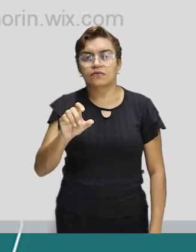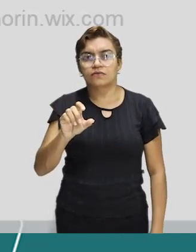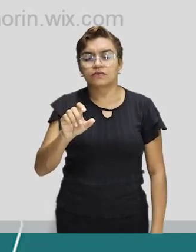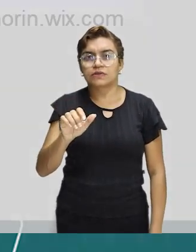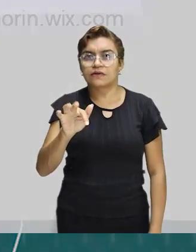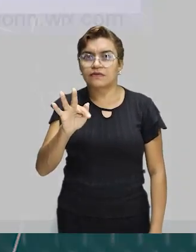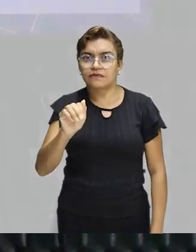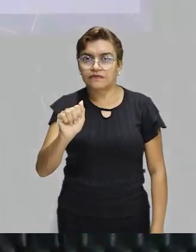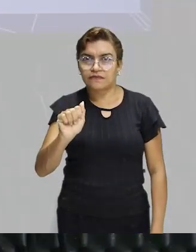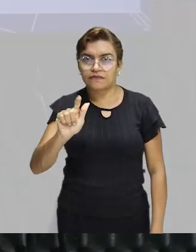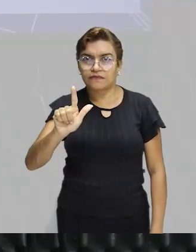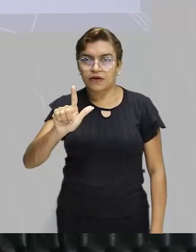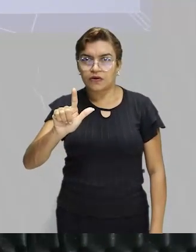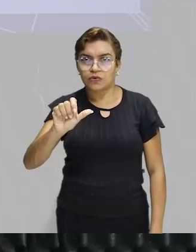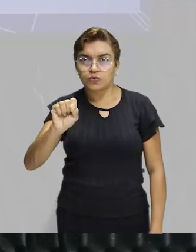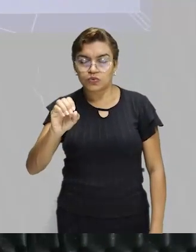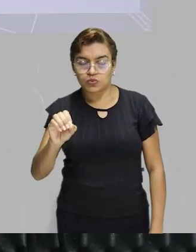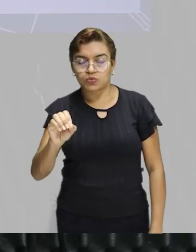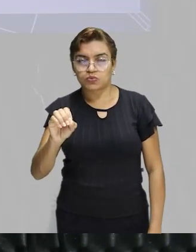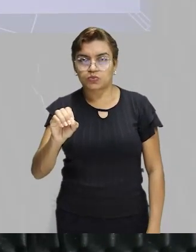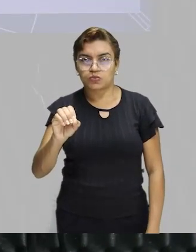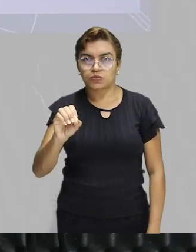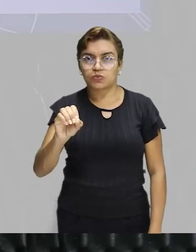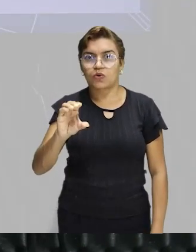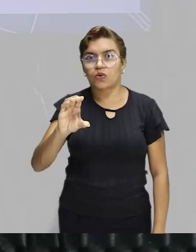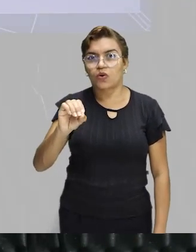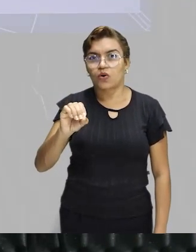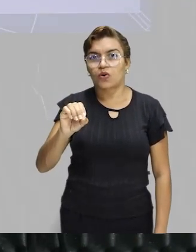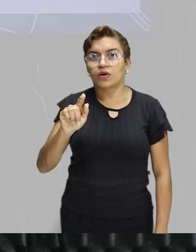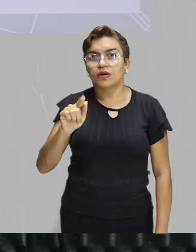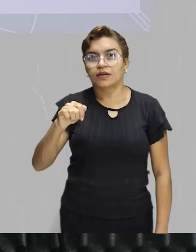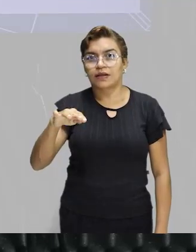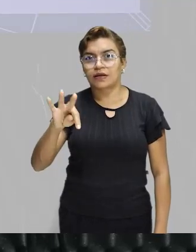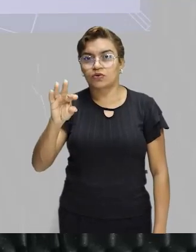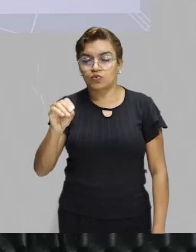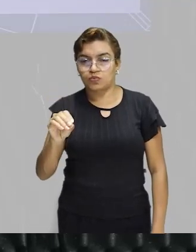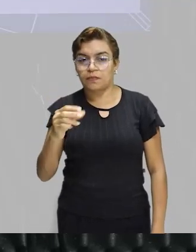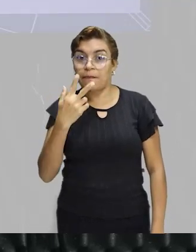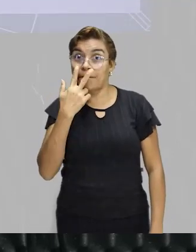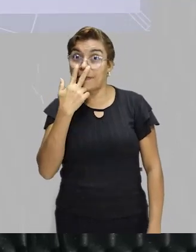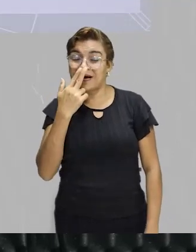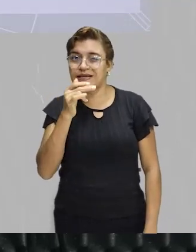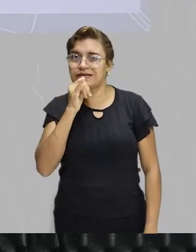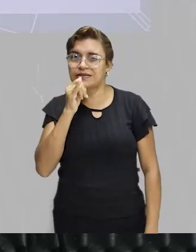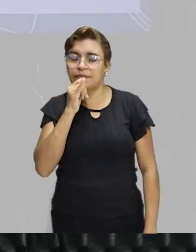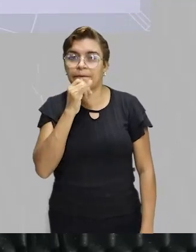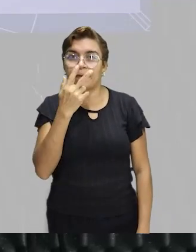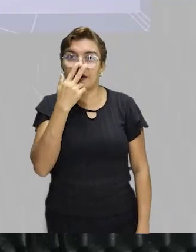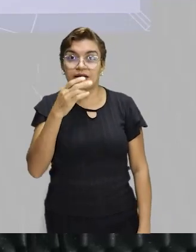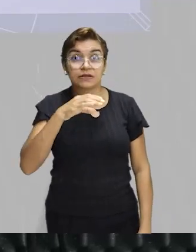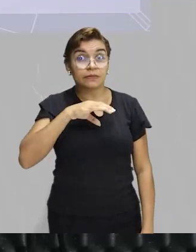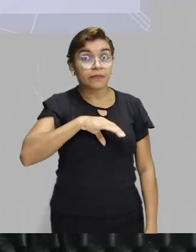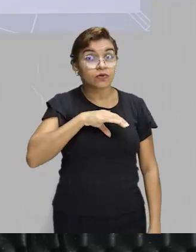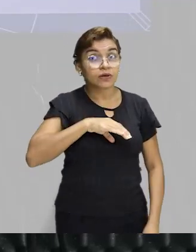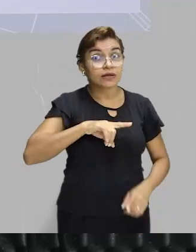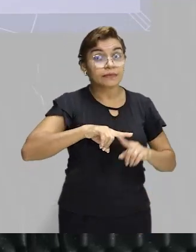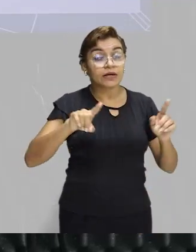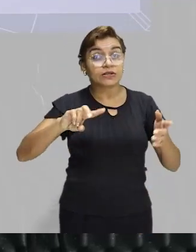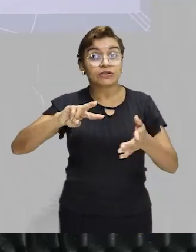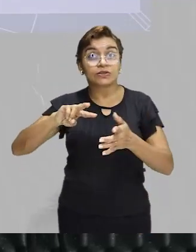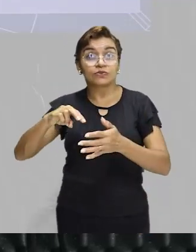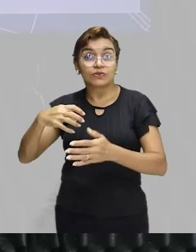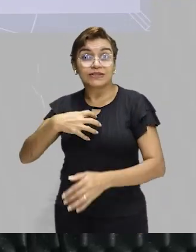uma palavra que parece com alguma coisa em português, mas apesar de parecer com alguma coisa, o sentido é outro.